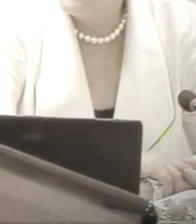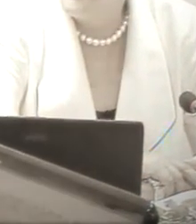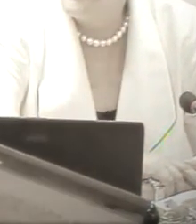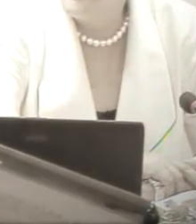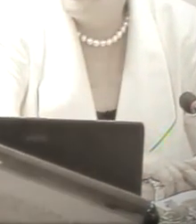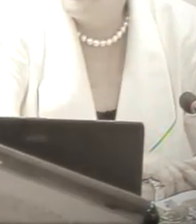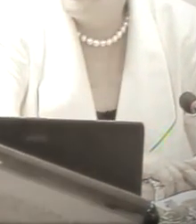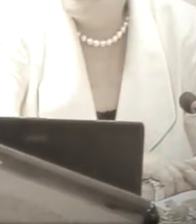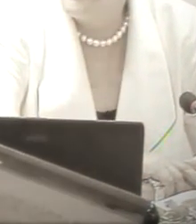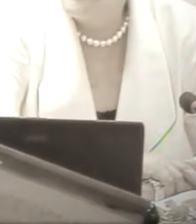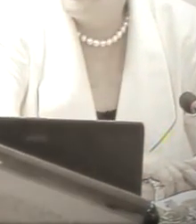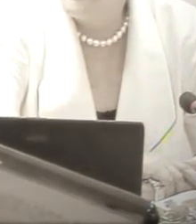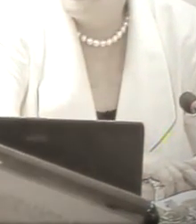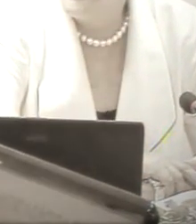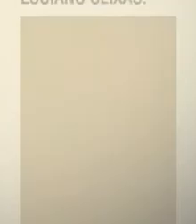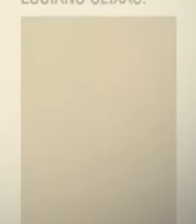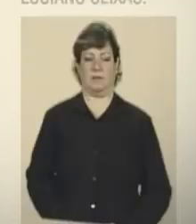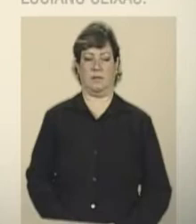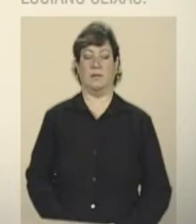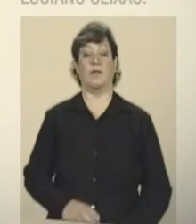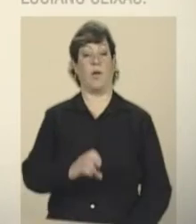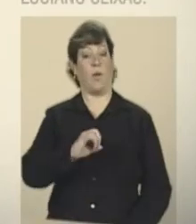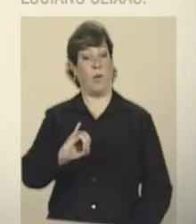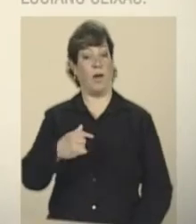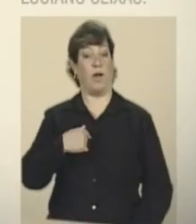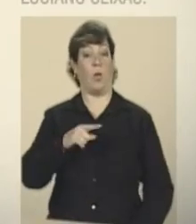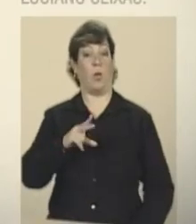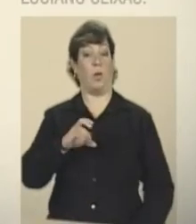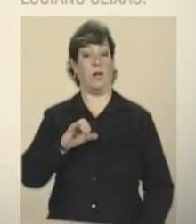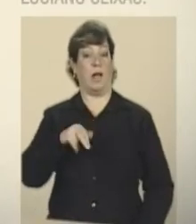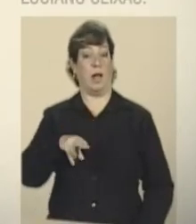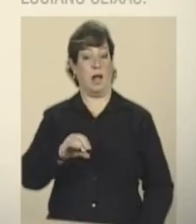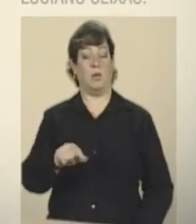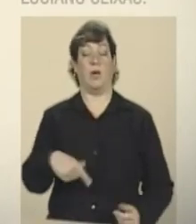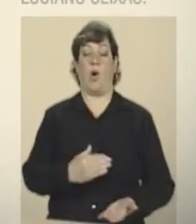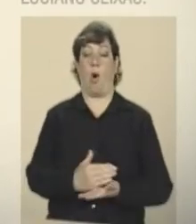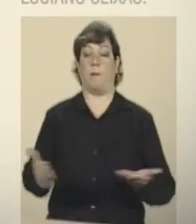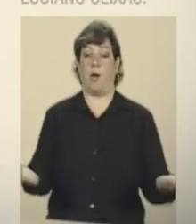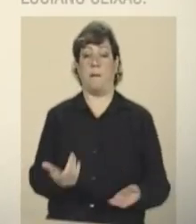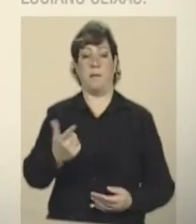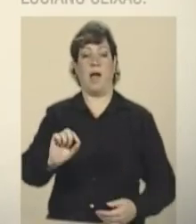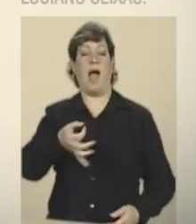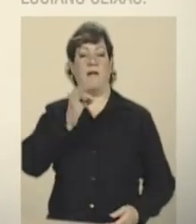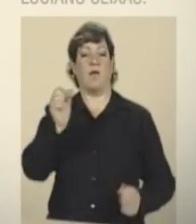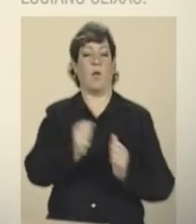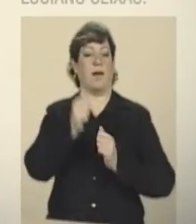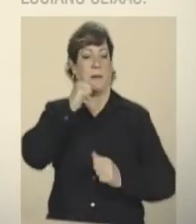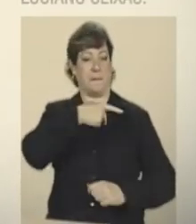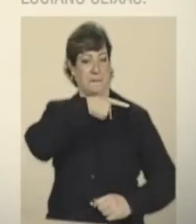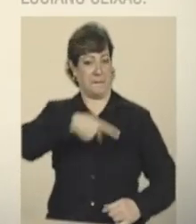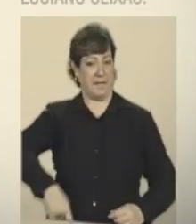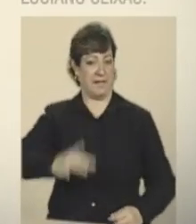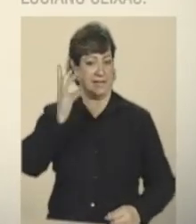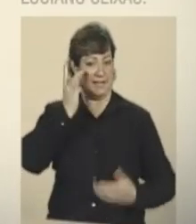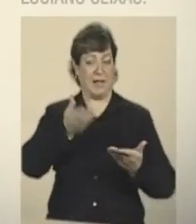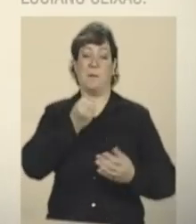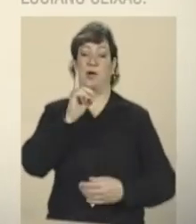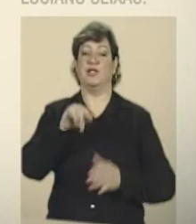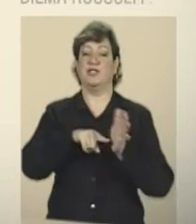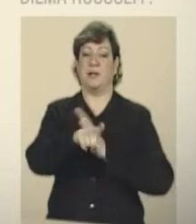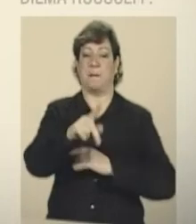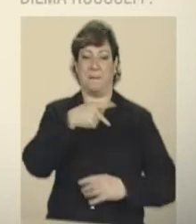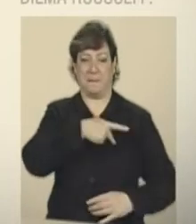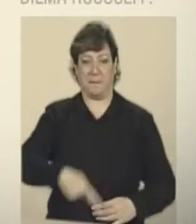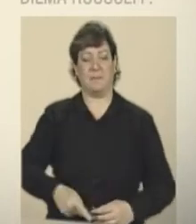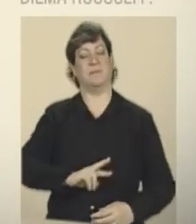café com a Presidenta Olá amigos eu sou Luciano Seixas e começa agora mais um café com a presidenta Dilma Bom